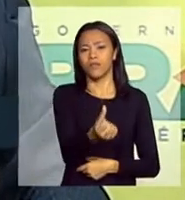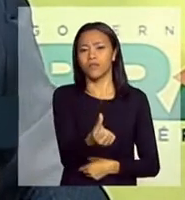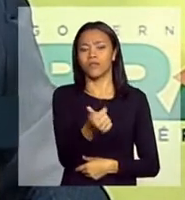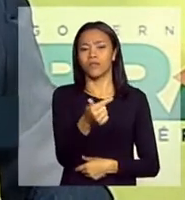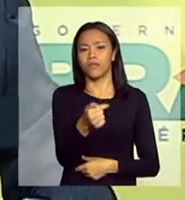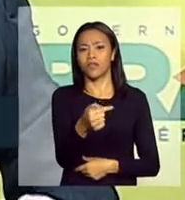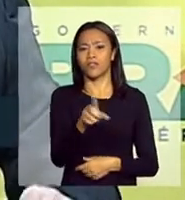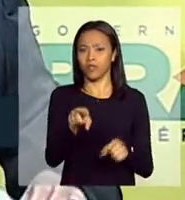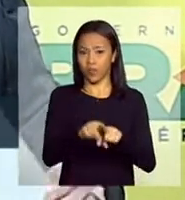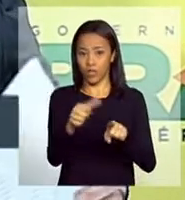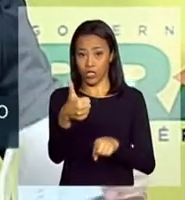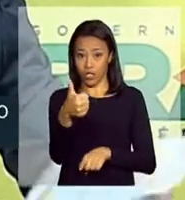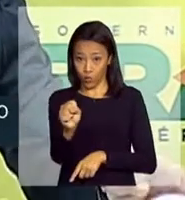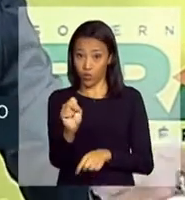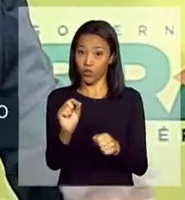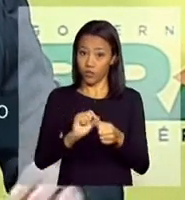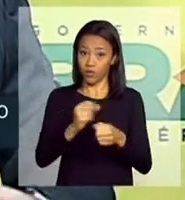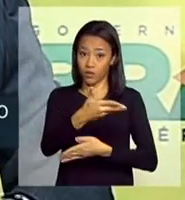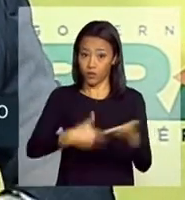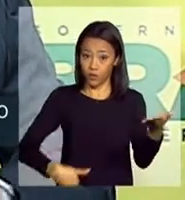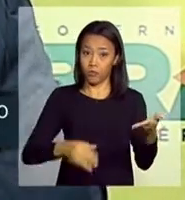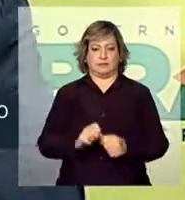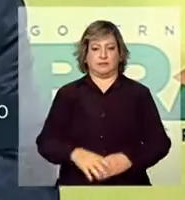8 e 18 anos estão fazendo